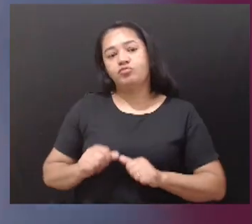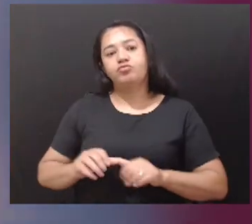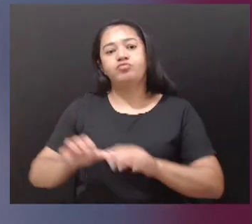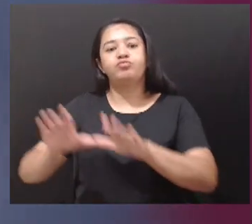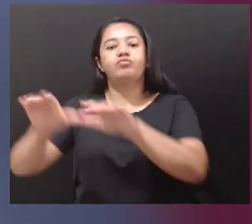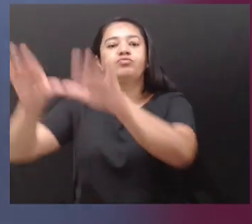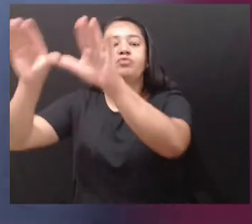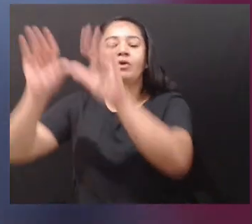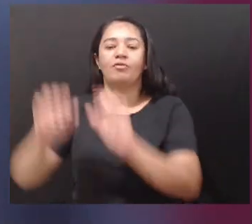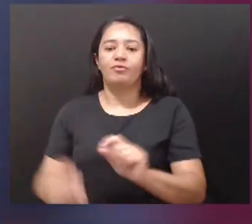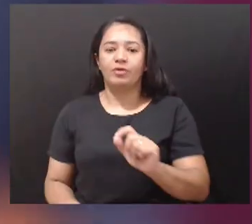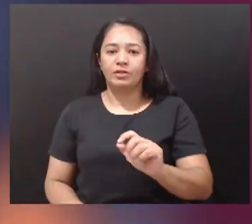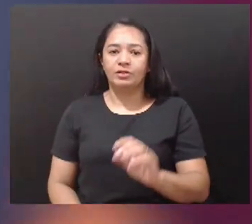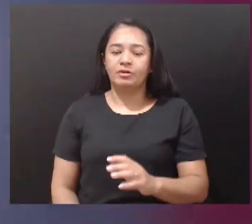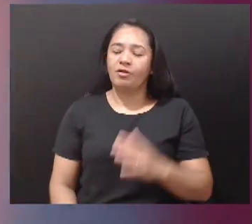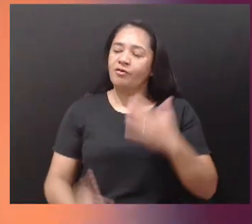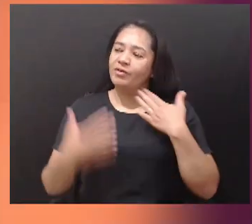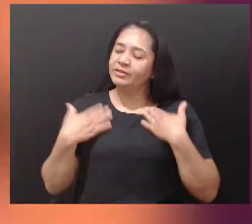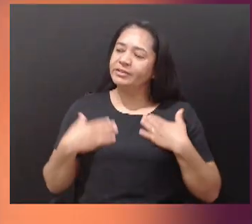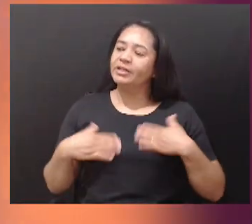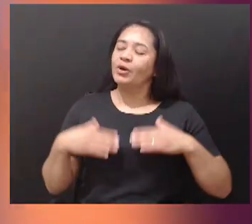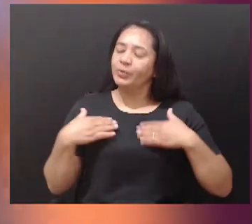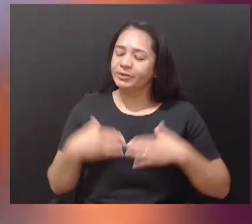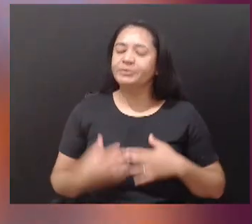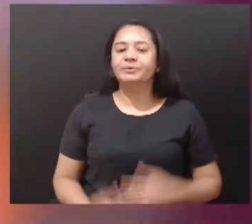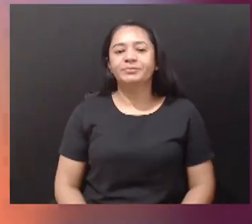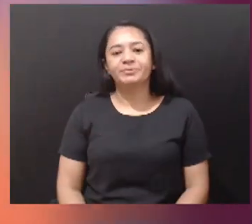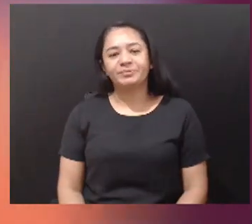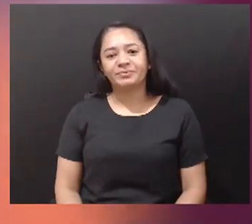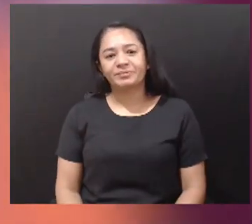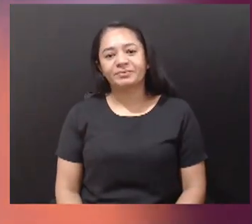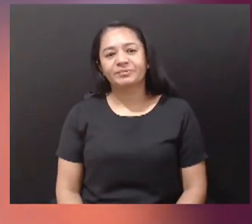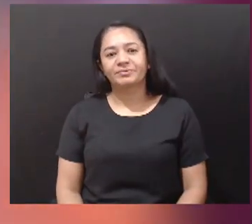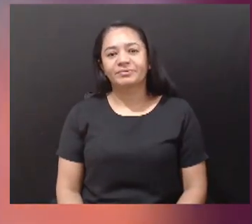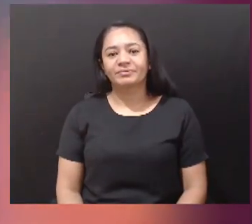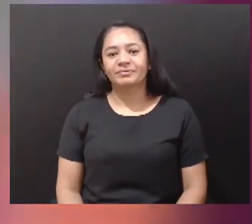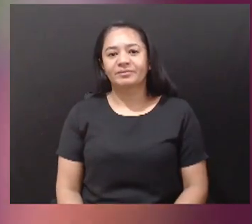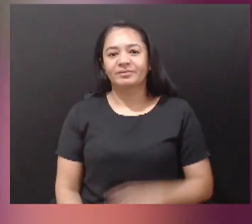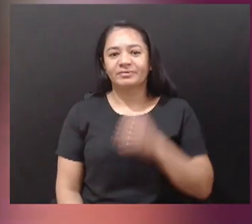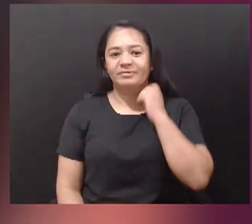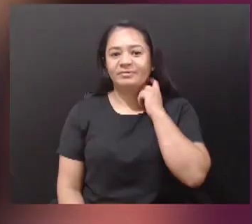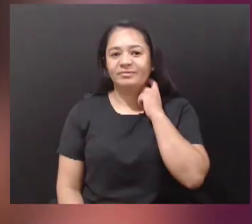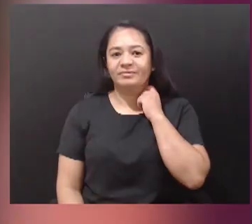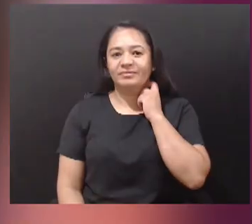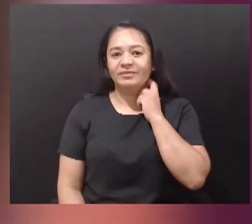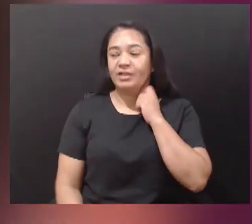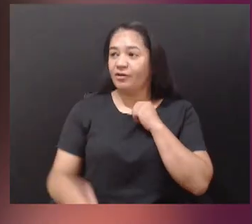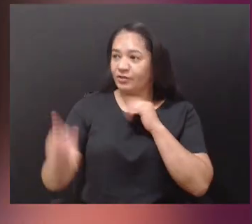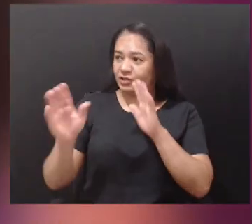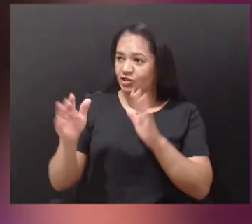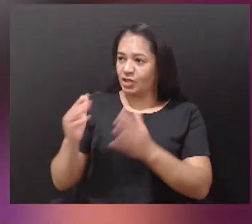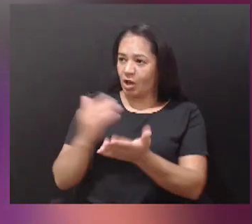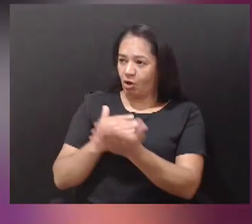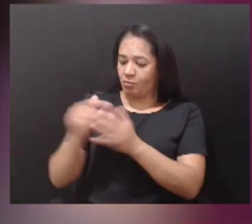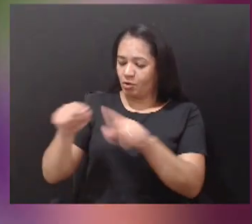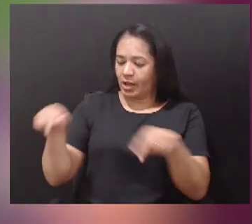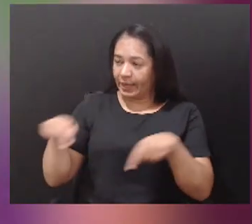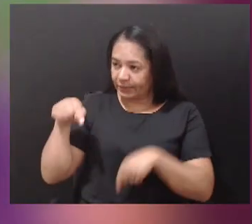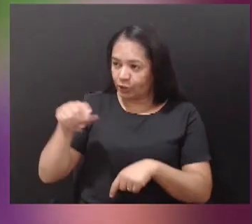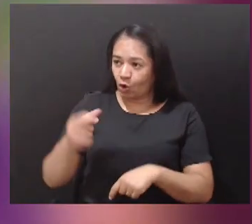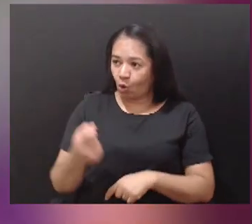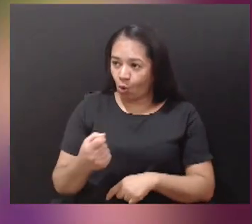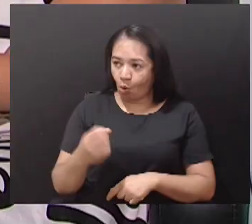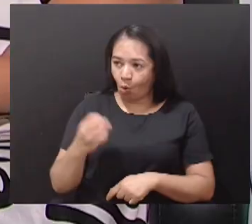bem tranquilo, foi bem tranquilo. E aí, você já abriu esse espaço ou você ainda foi para um outro espaço antes